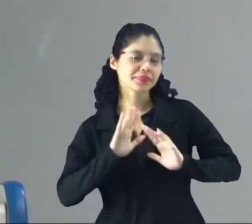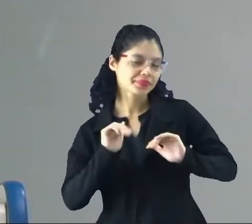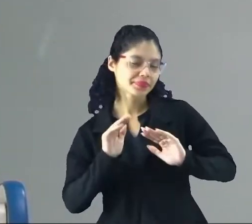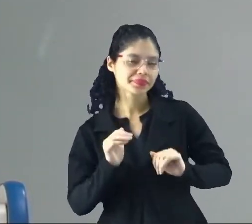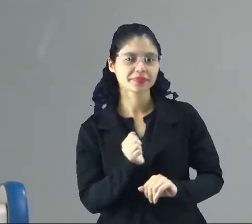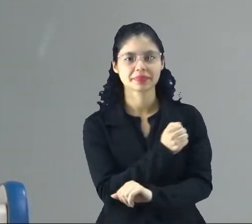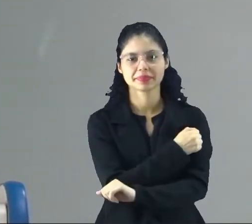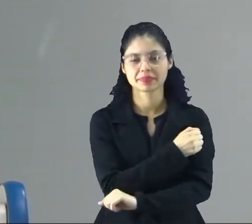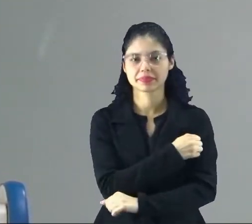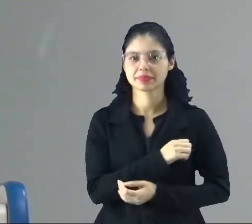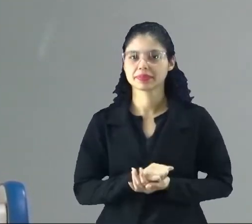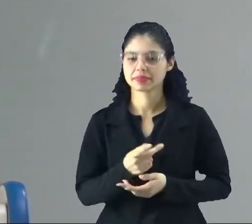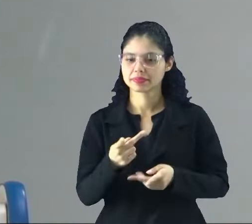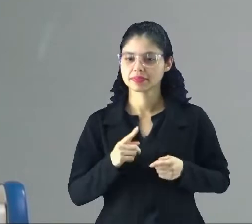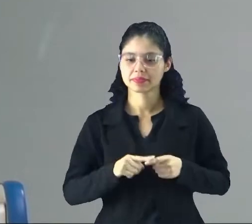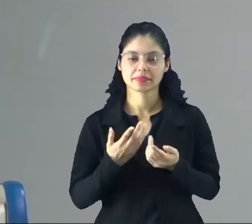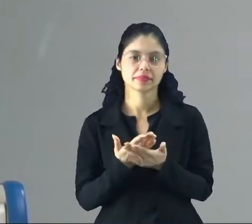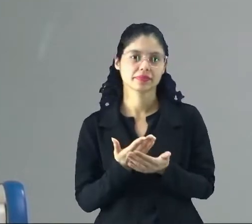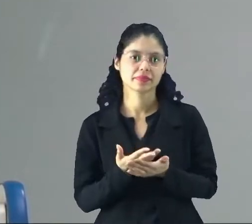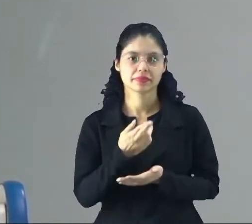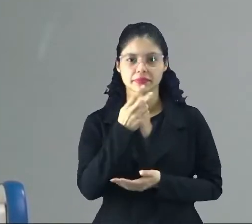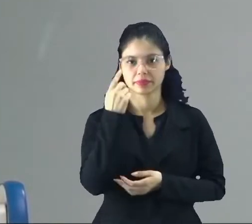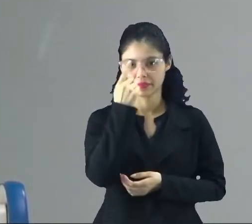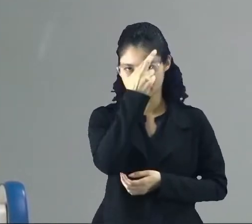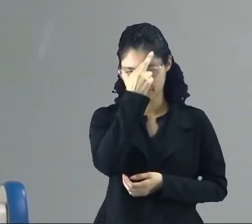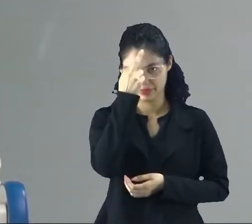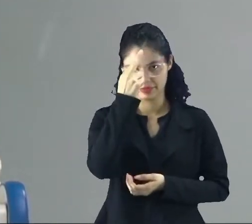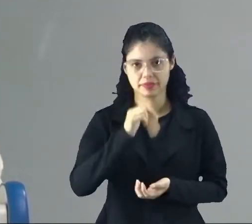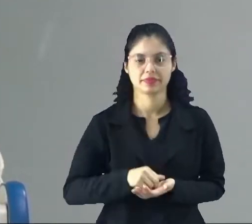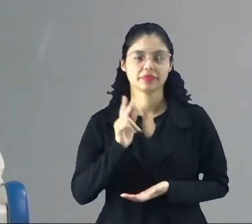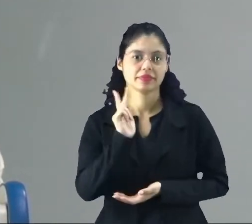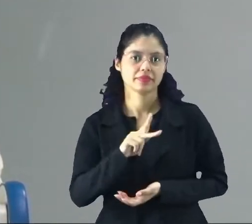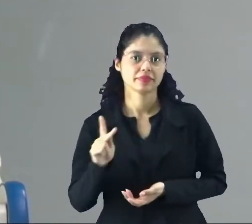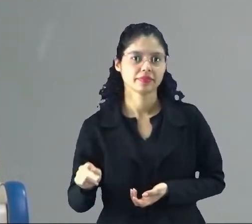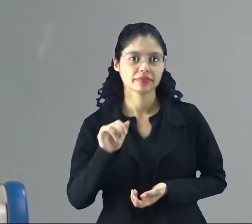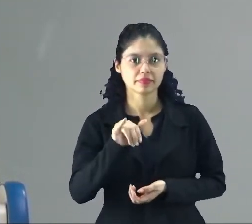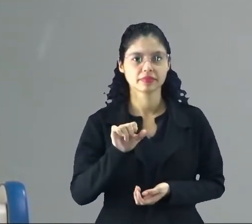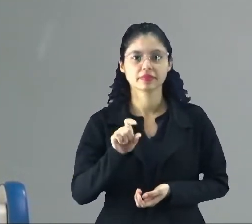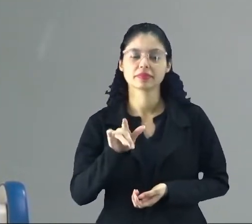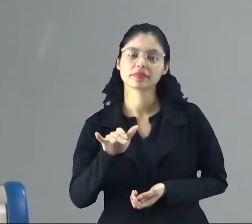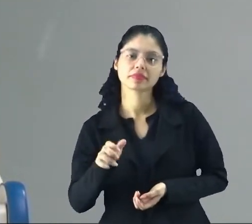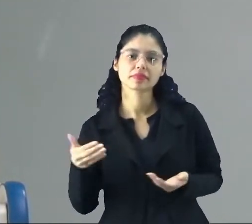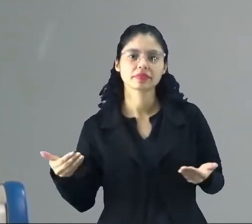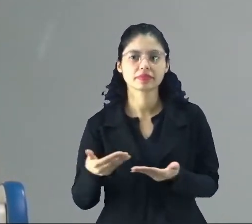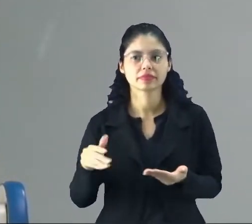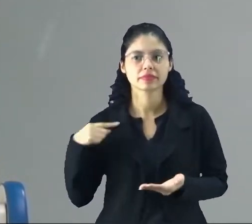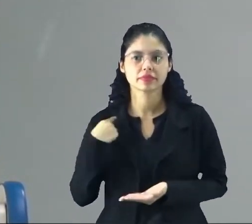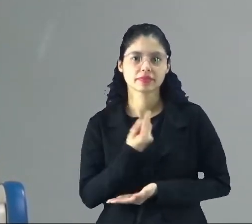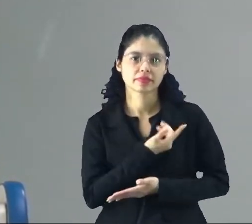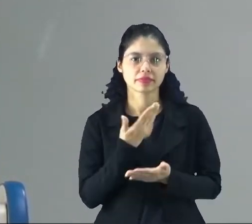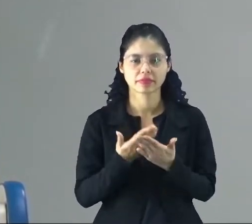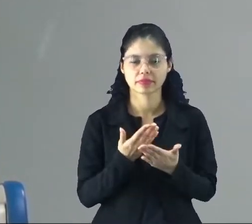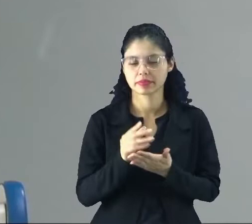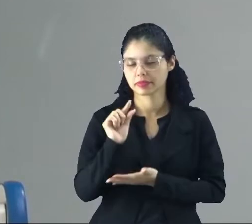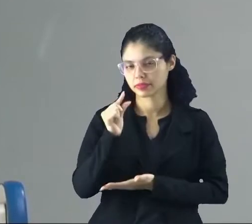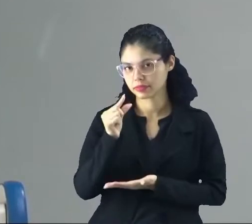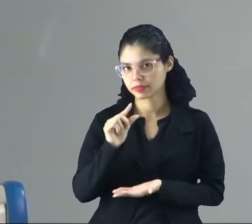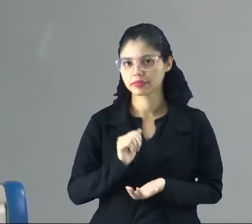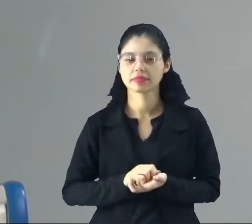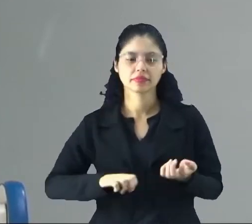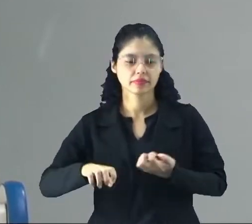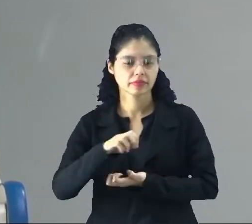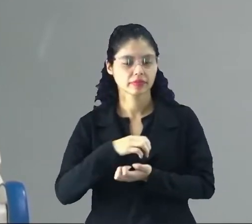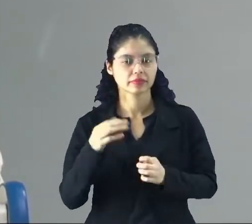Olá, alunos e alunos, bem-vindos a mais uma aula de História. Eu sou a professora Isabelle. Na aula de hoje nós vamos estudar um pouco sobre a